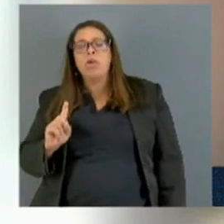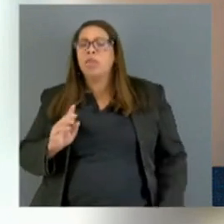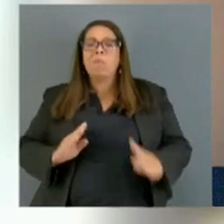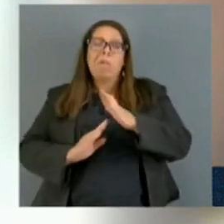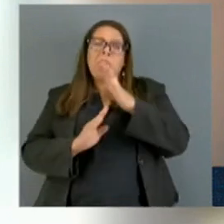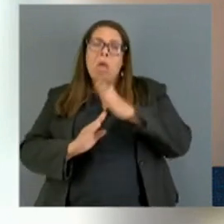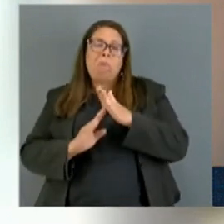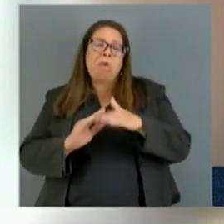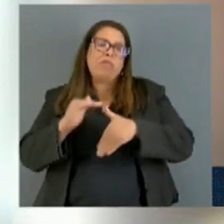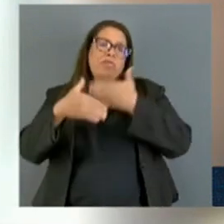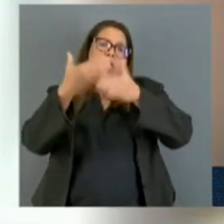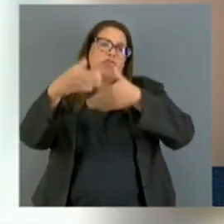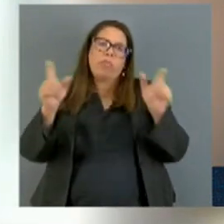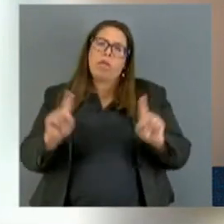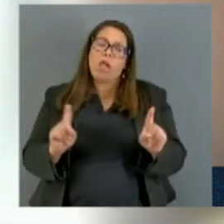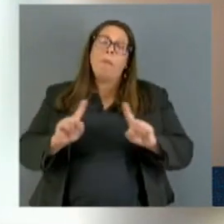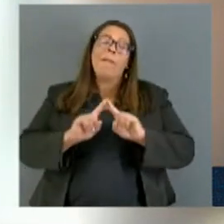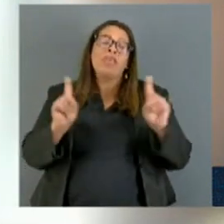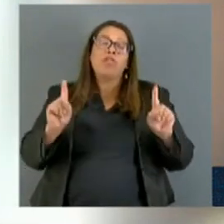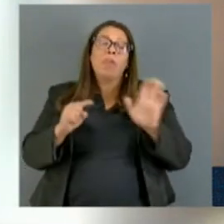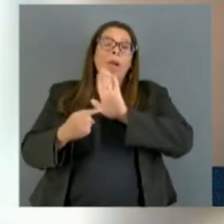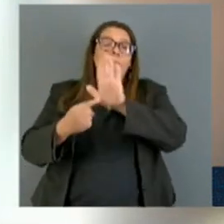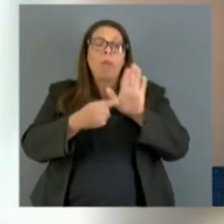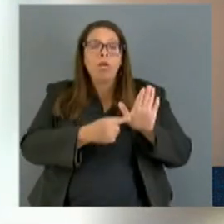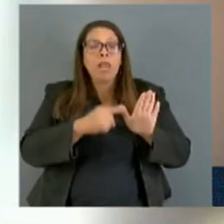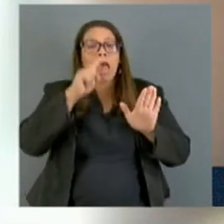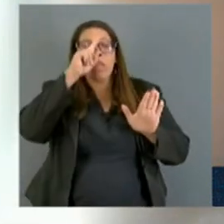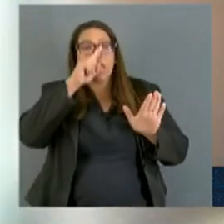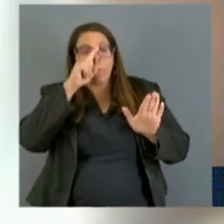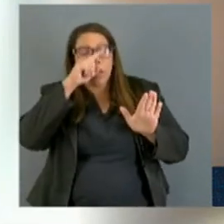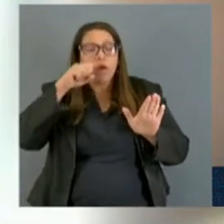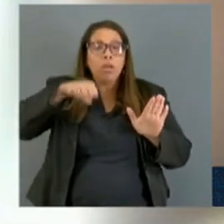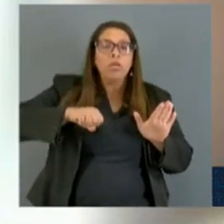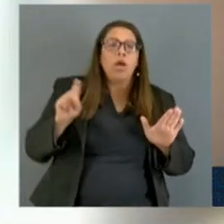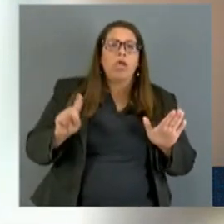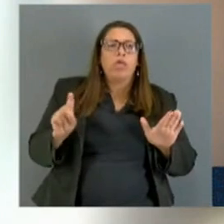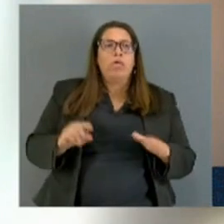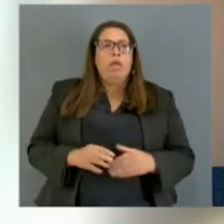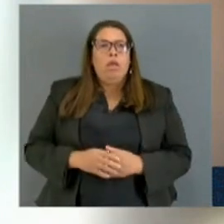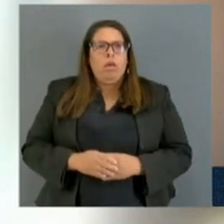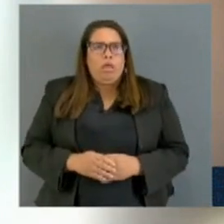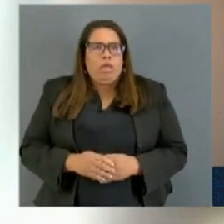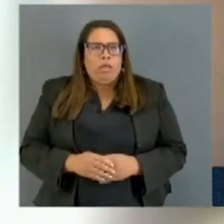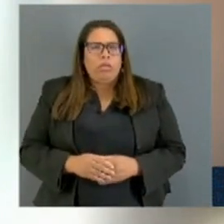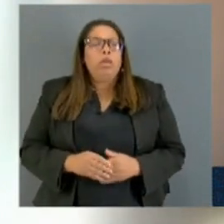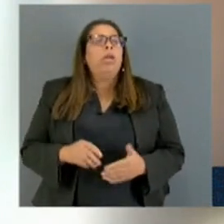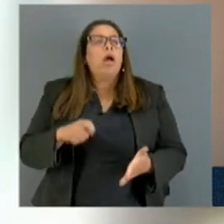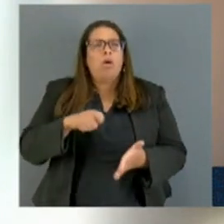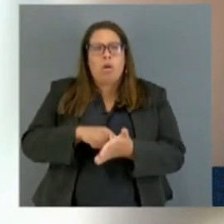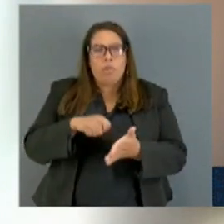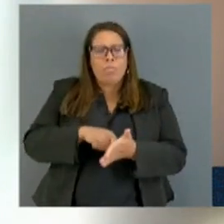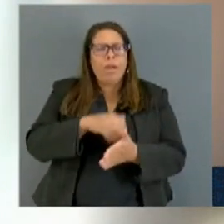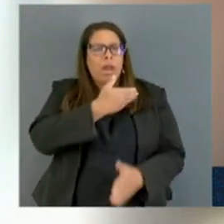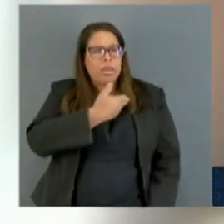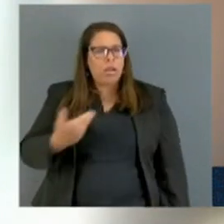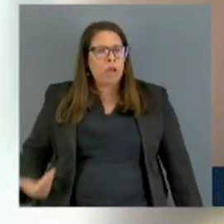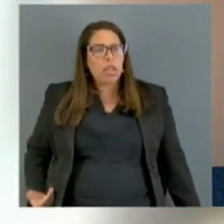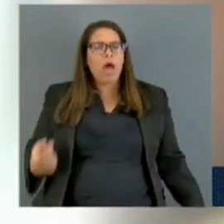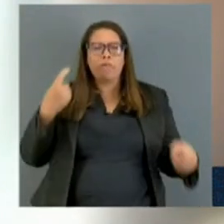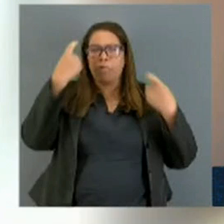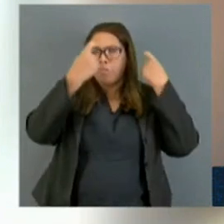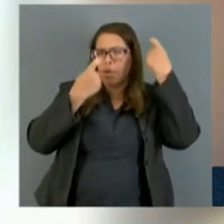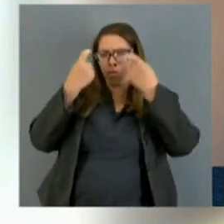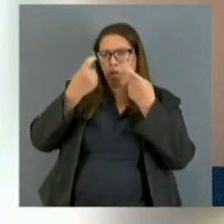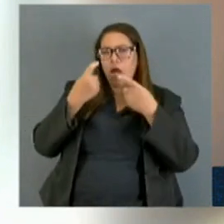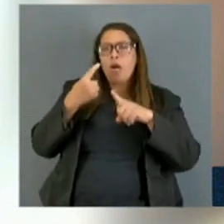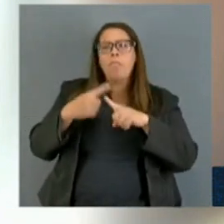IA, apenas define o grau de risco para a definição das obrigações. Além disso, quem vê obrigações de governança com tanto receio, certamente porque sabe